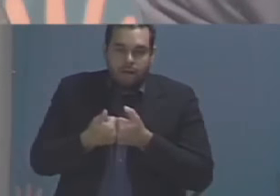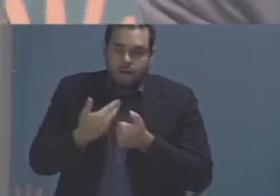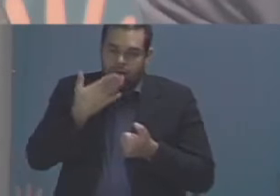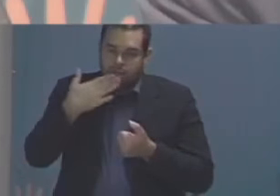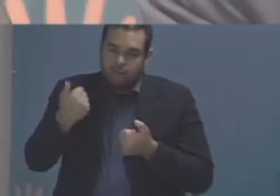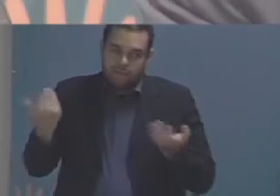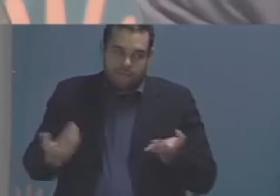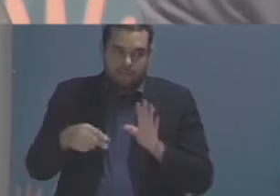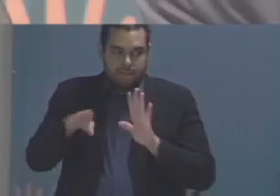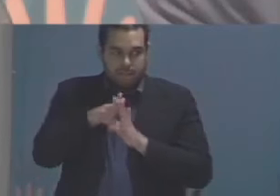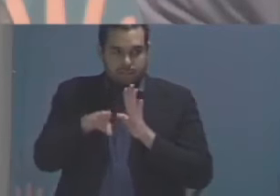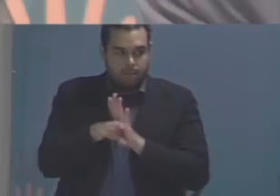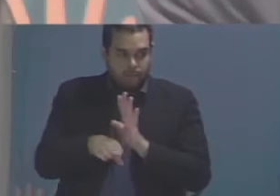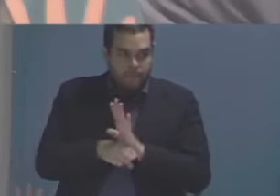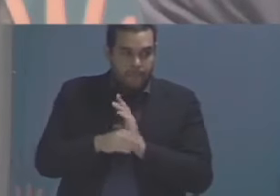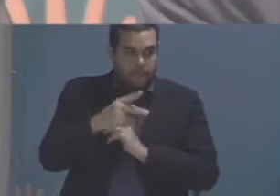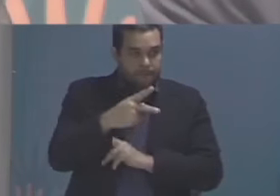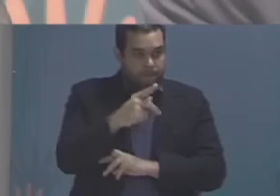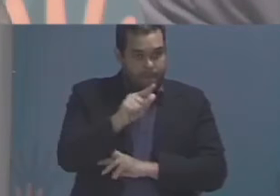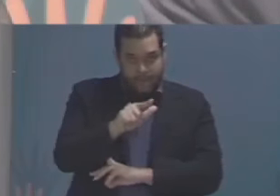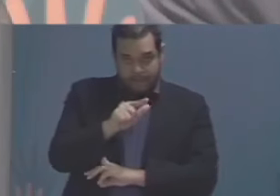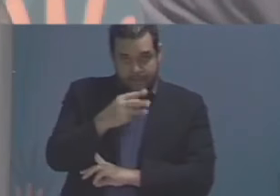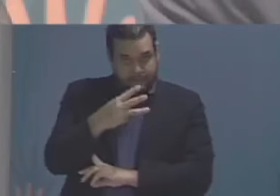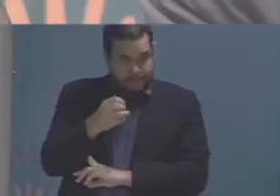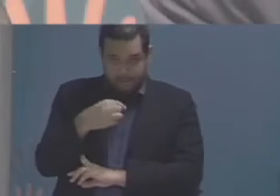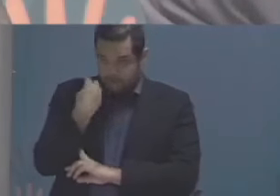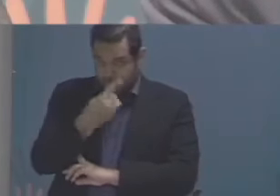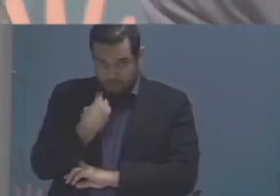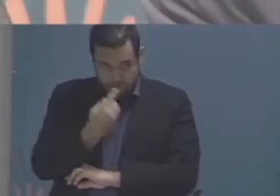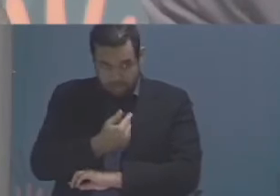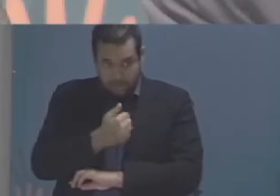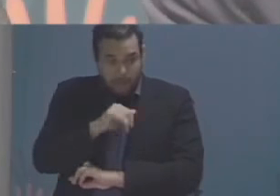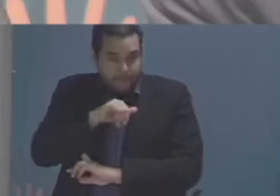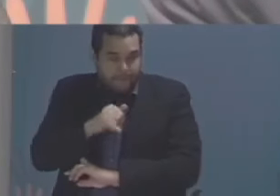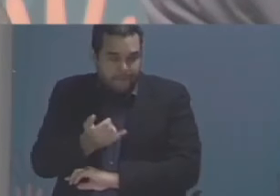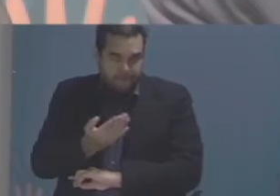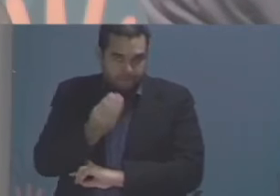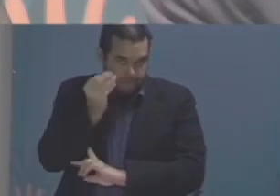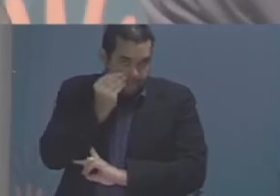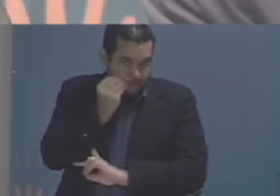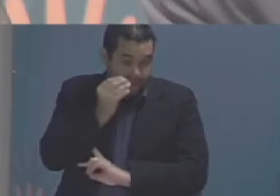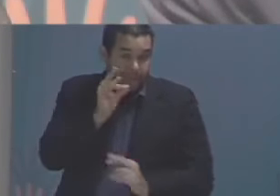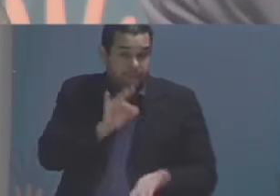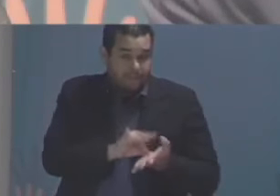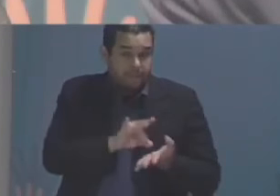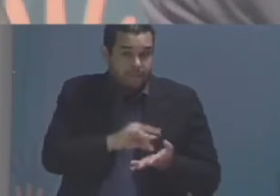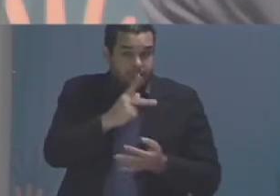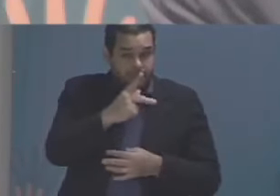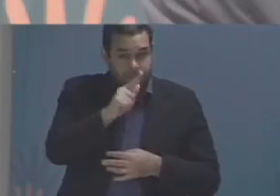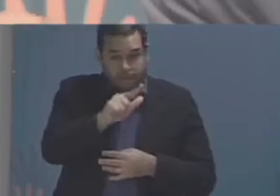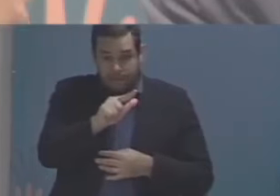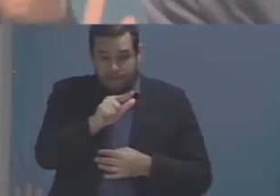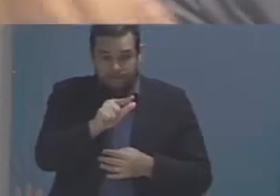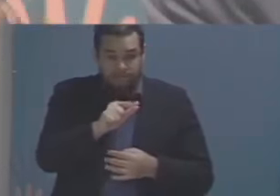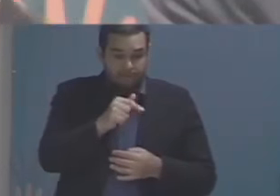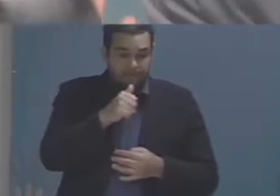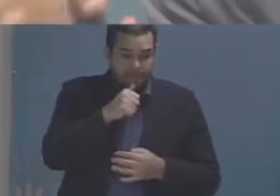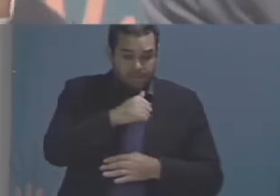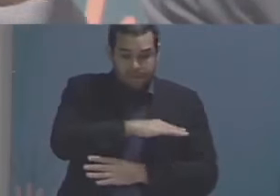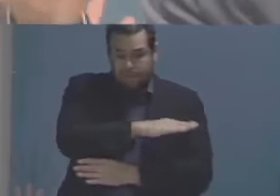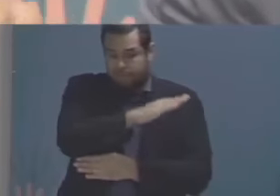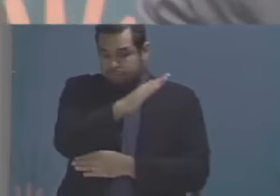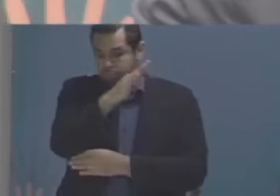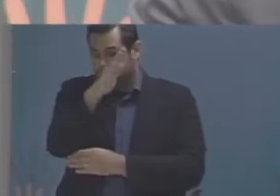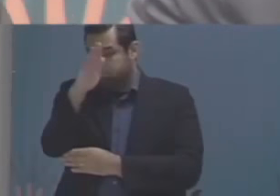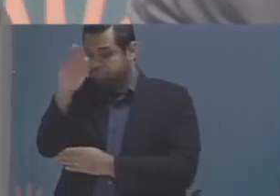pauta. Em relação ao PL 30 horas, que não foi o que eu perguntei, mas não vou perder a oportunidade, na verdade, esse PL ficou circulando por aí